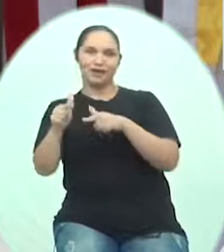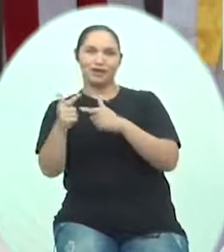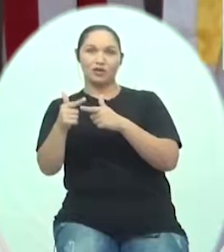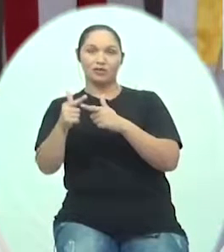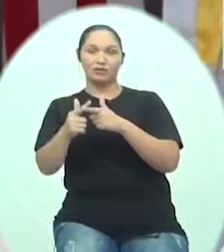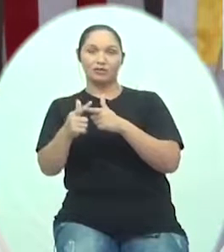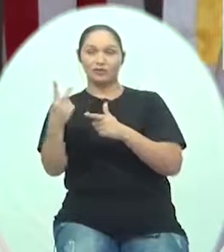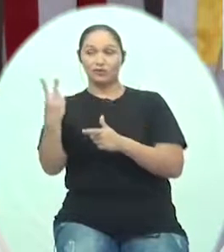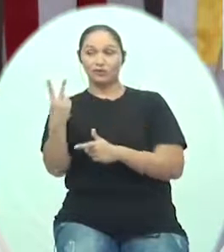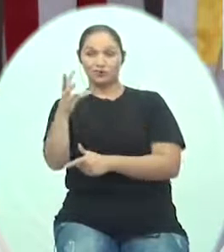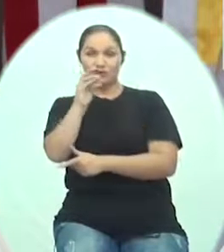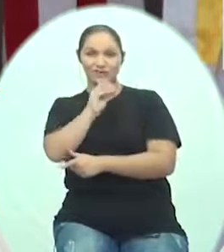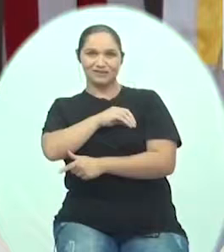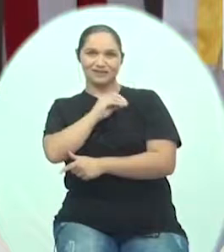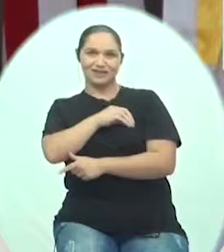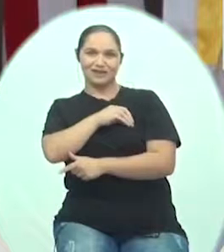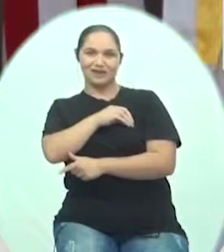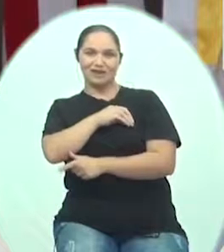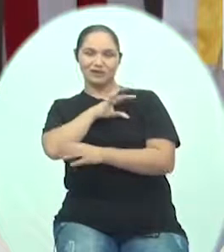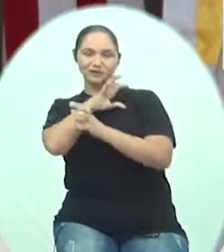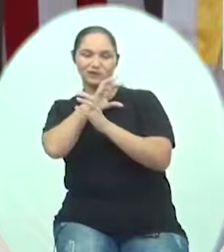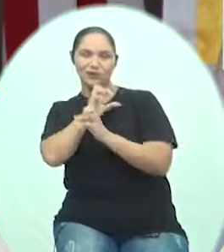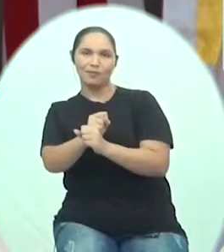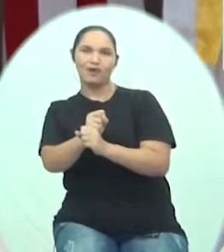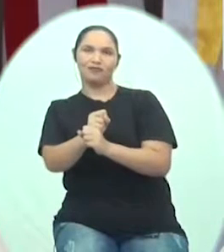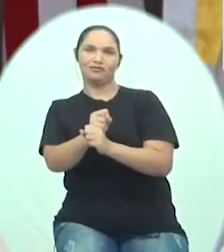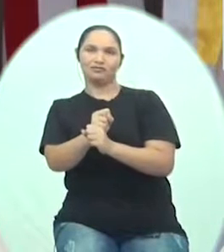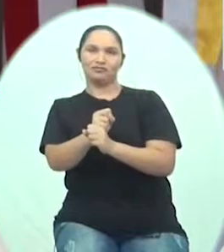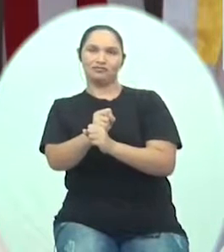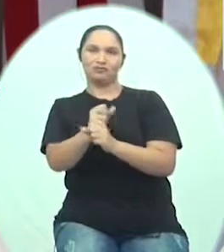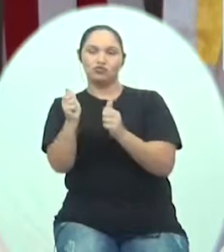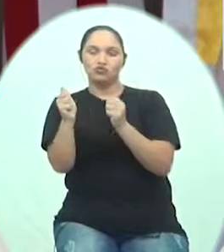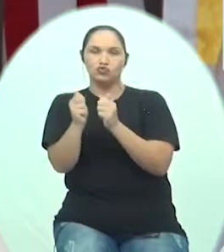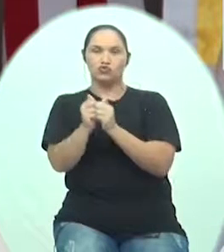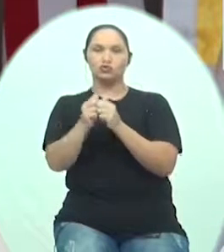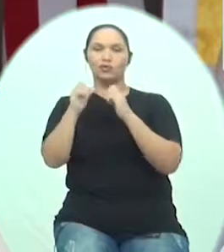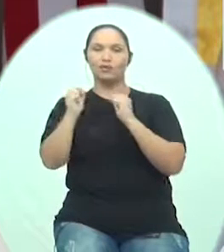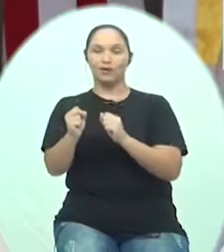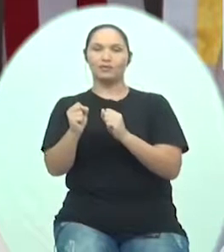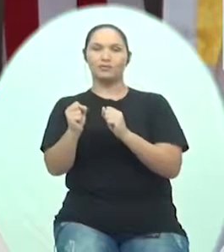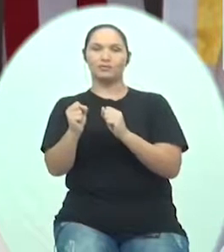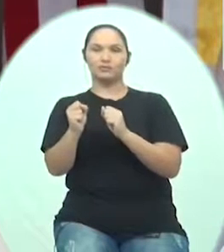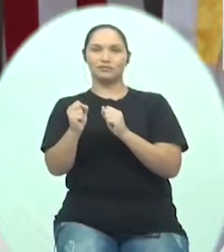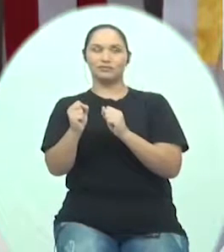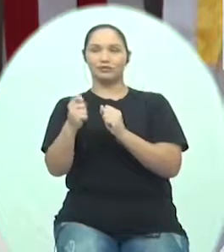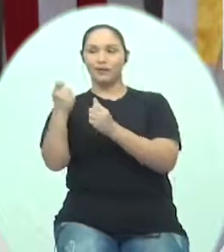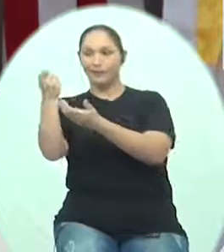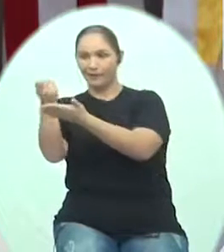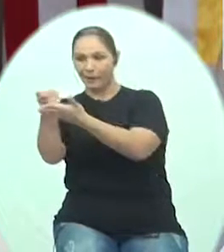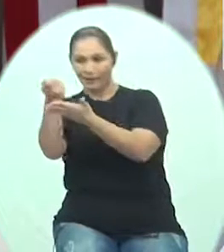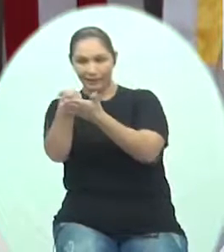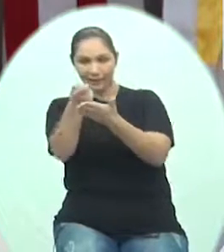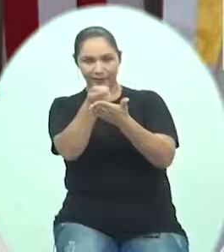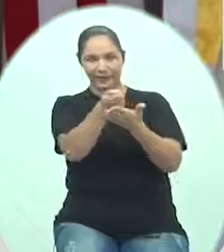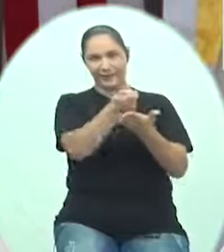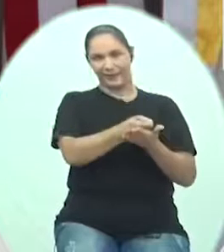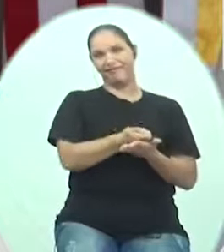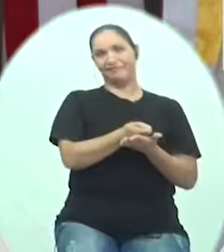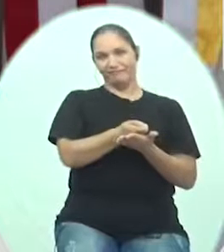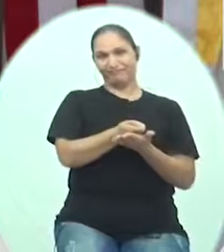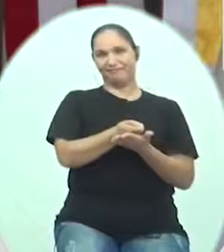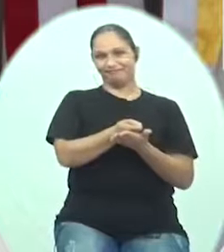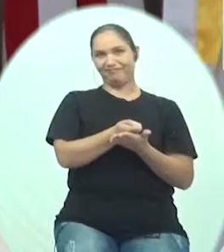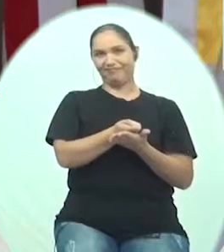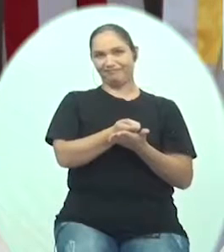esposa ajudando para poder para poder no final do mês né poder Depois dos 30 dias poder cumprir com com seus